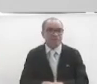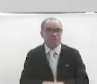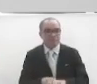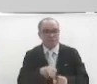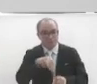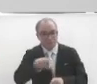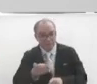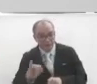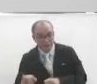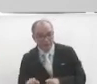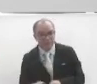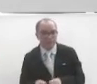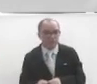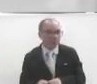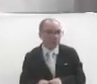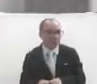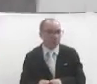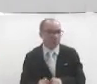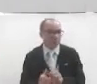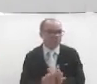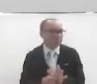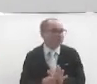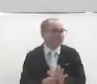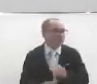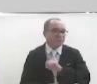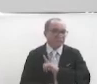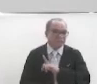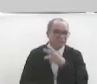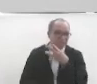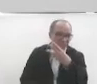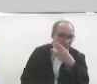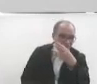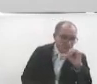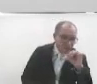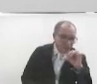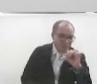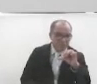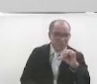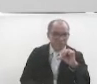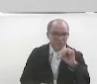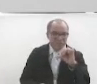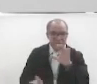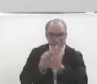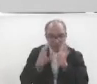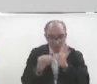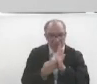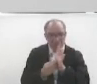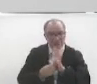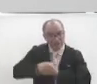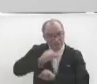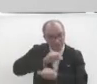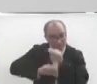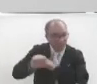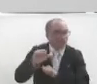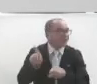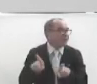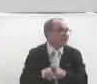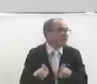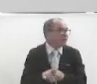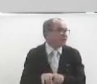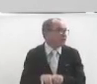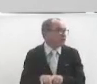merendeira e 39 o 39 e é